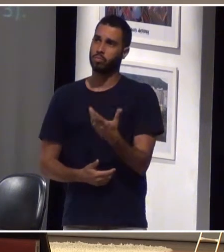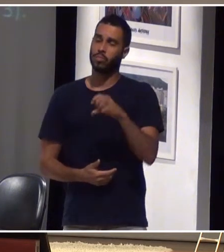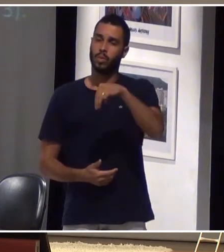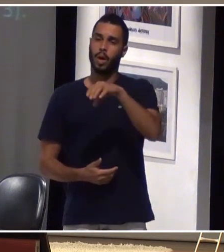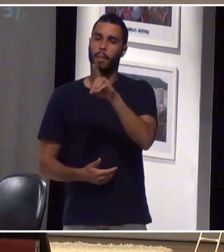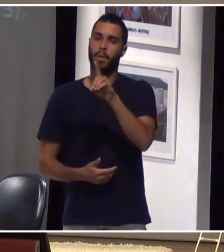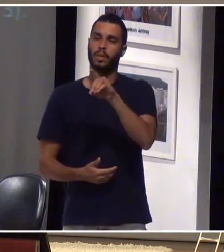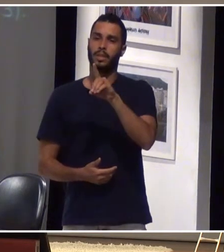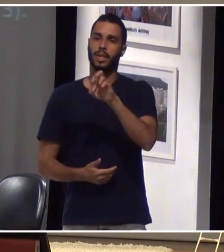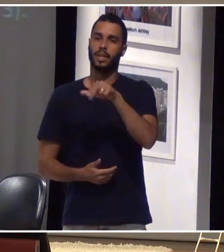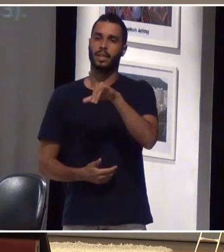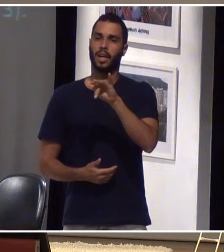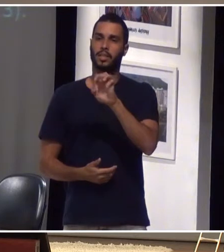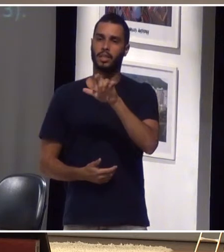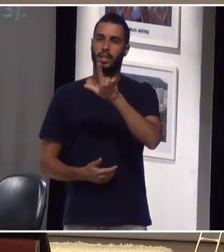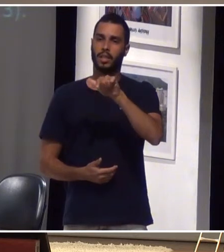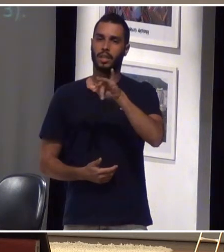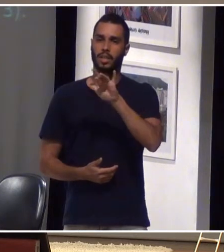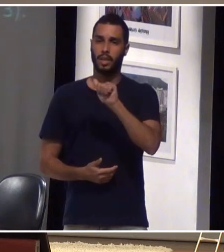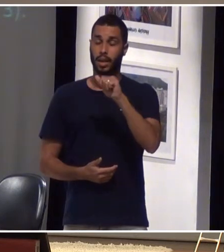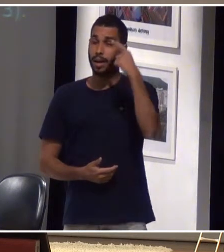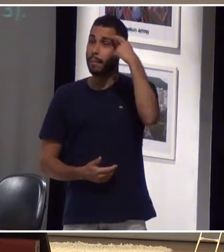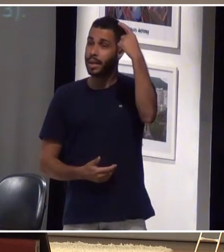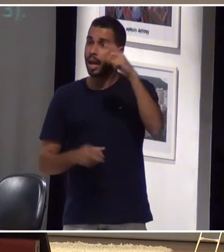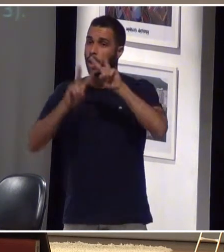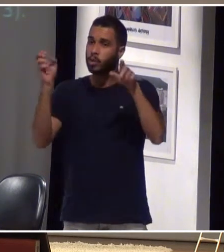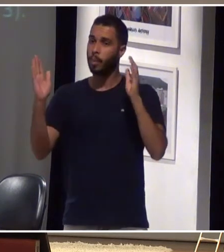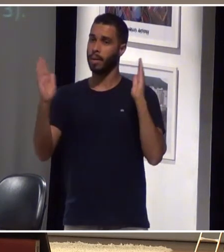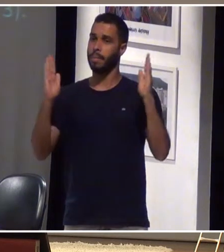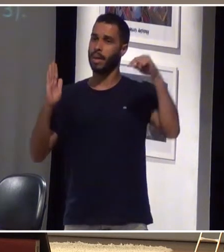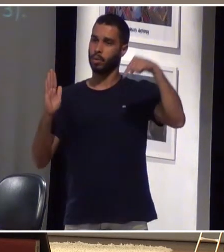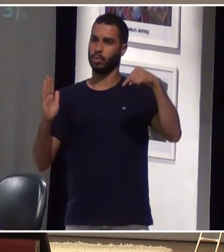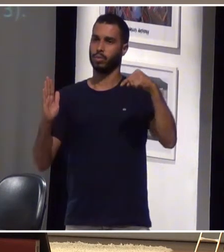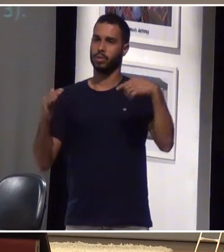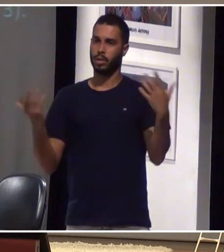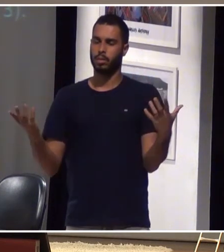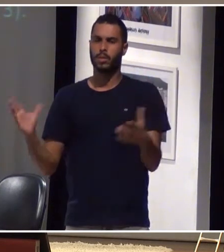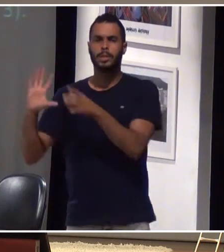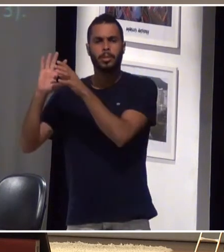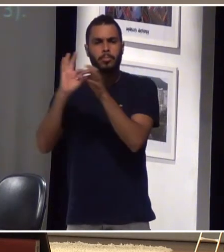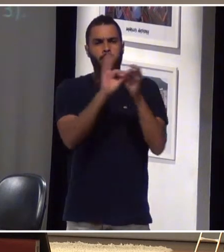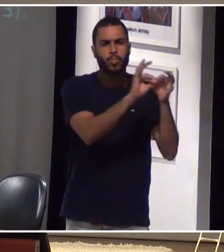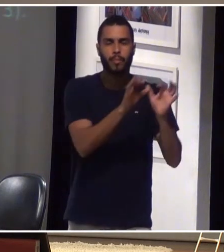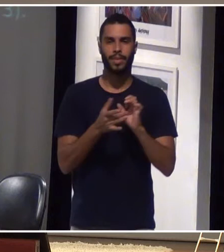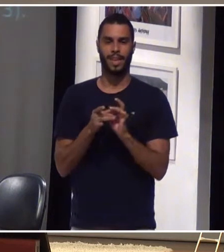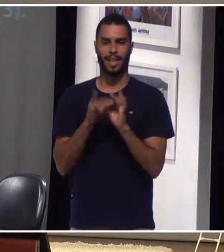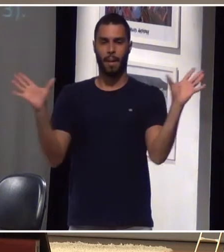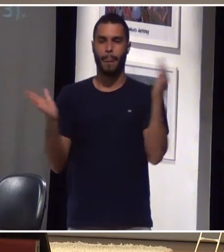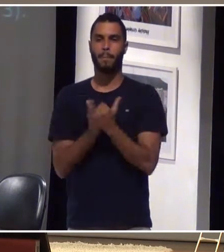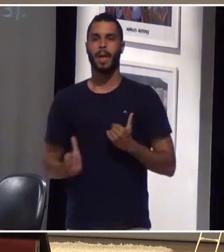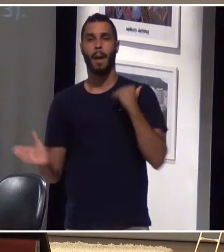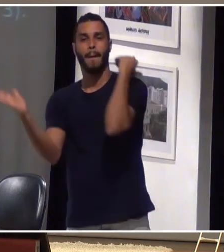Modernidade Líquida, para pensar nesse tempo, né? Nesse contexto de mais liberdade, menos